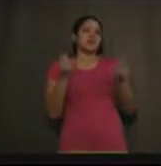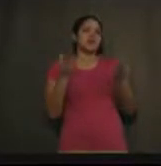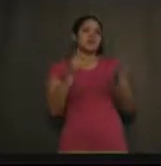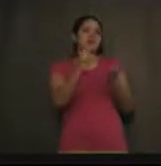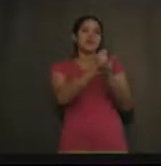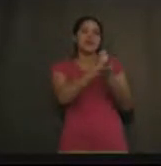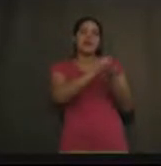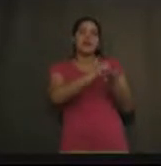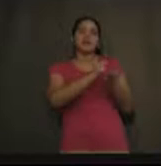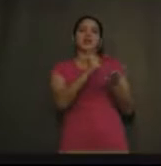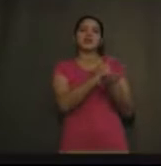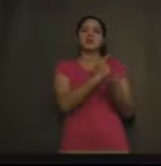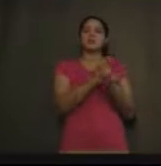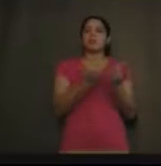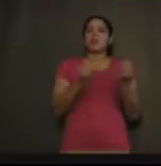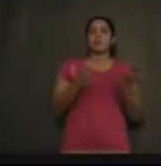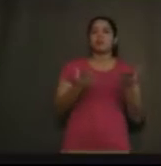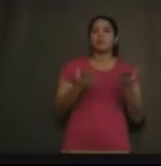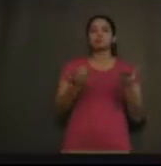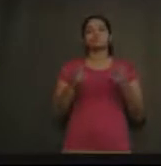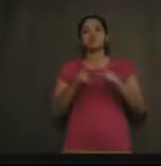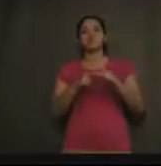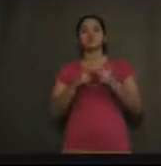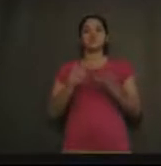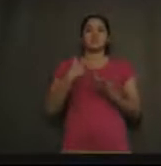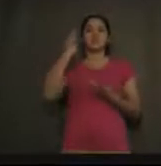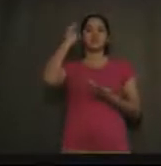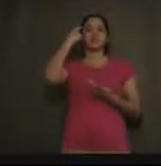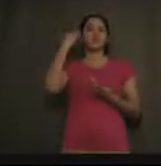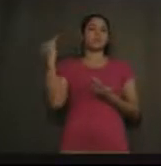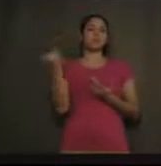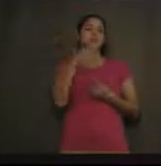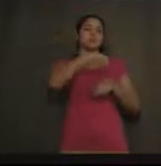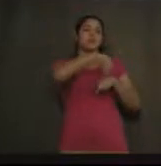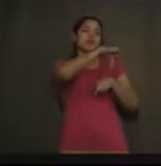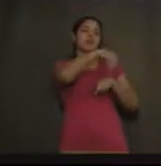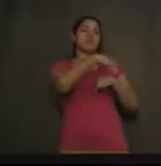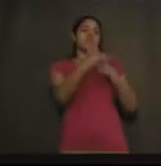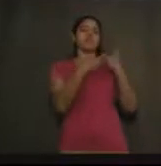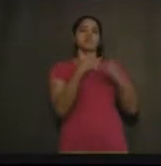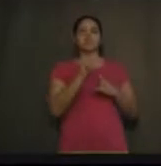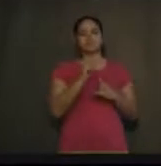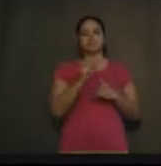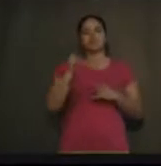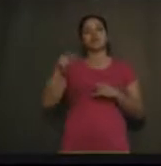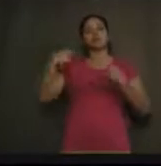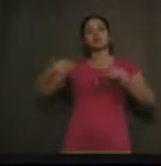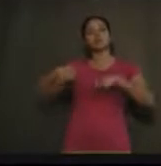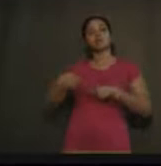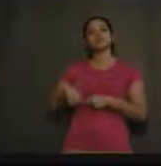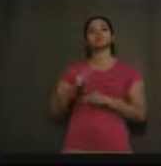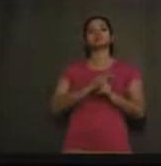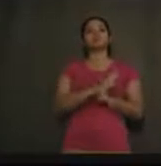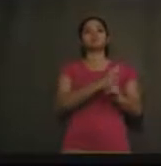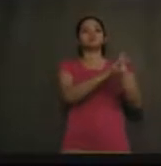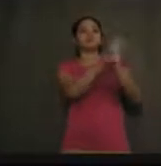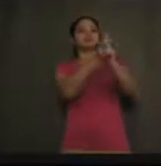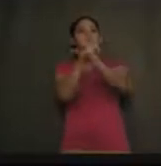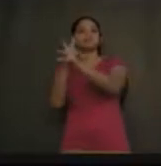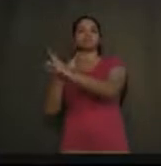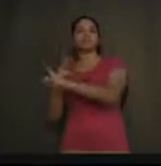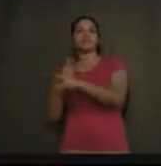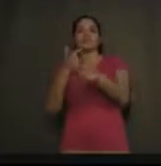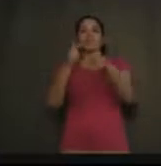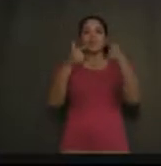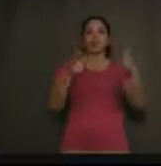difícil conseguir fontes de informação sobre a vida de um matemático pobre que morreu com 20 e poucos anos.